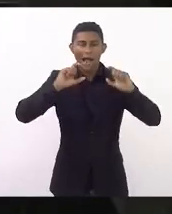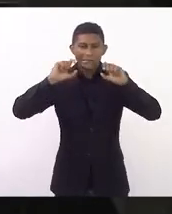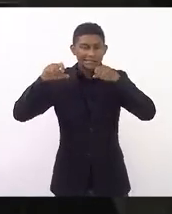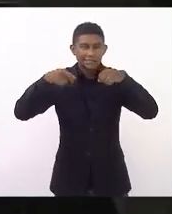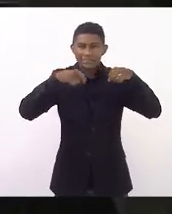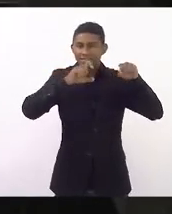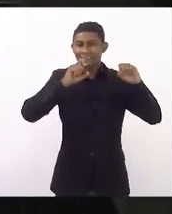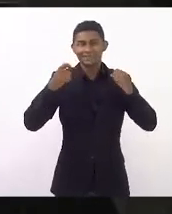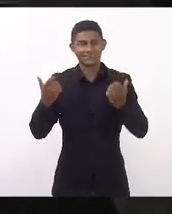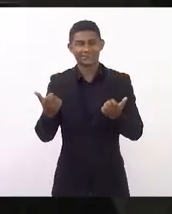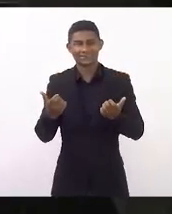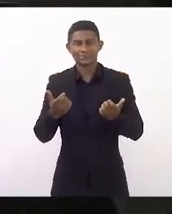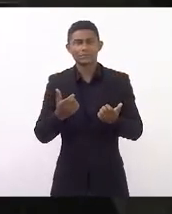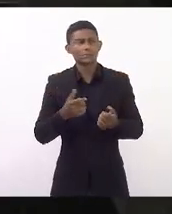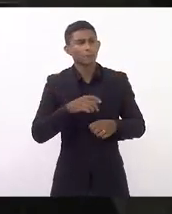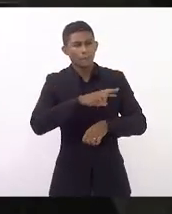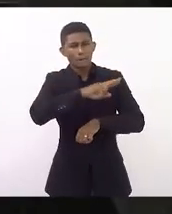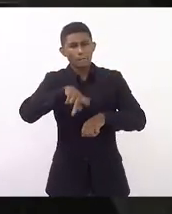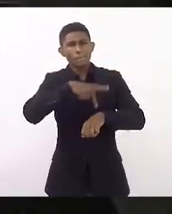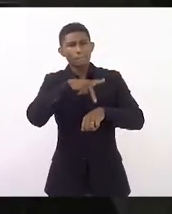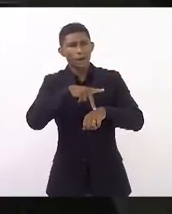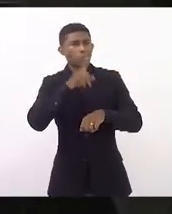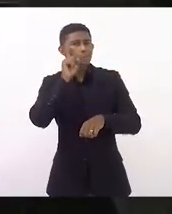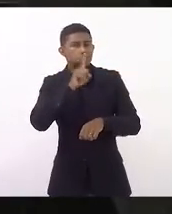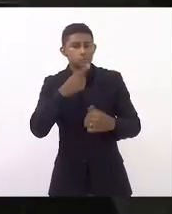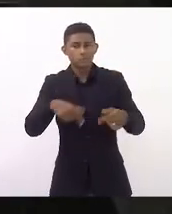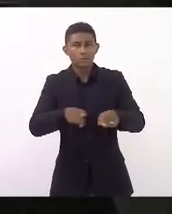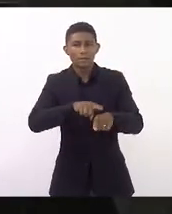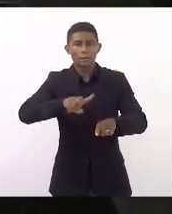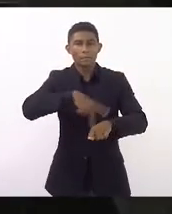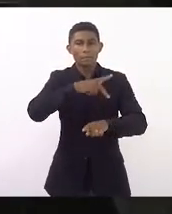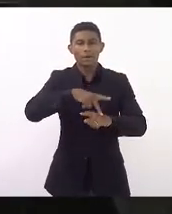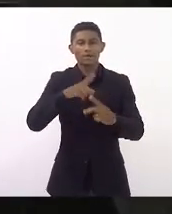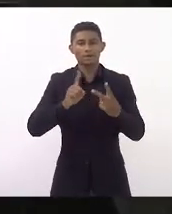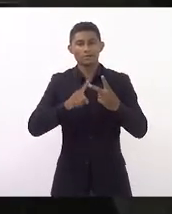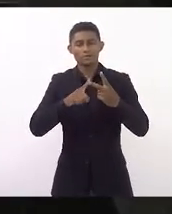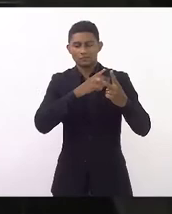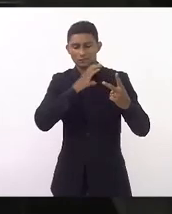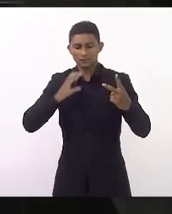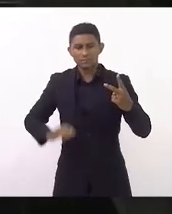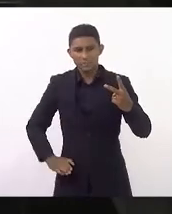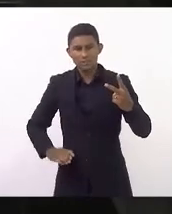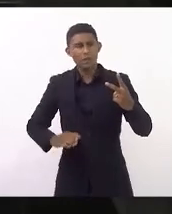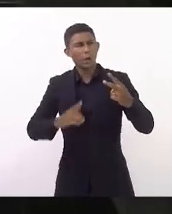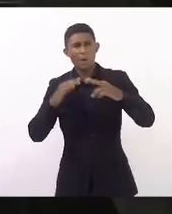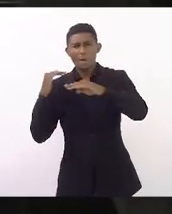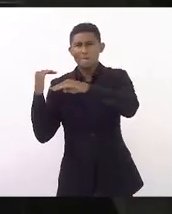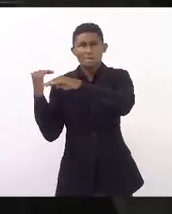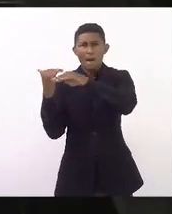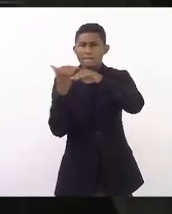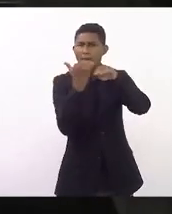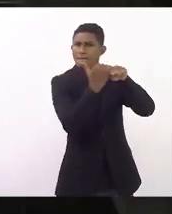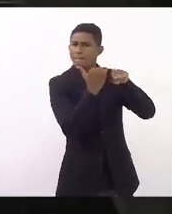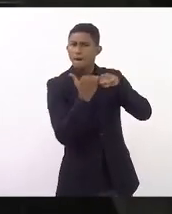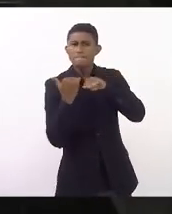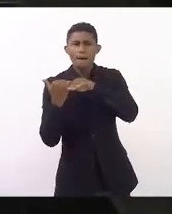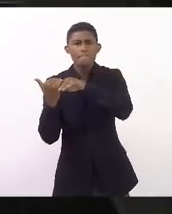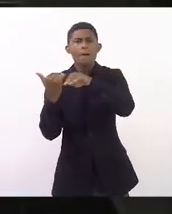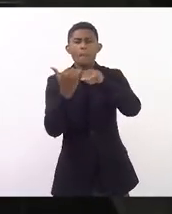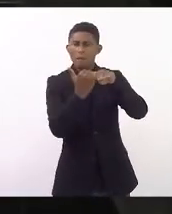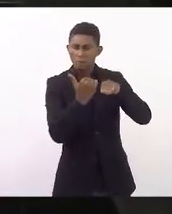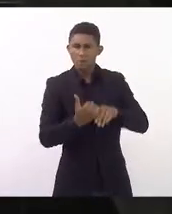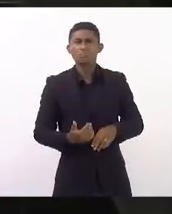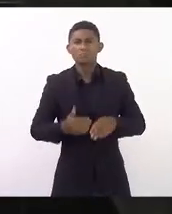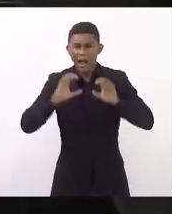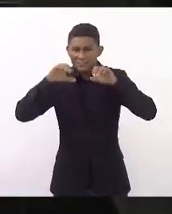passo com os Estados Unidos e com a China, concorre cabeça com cabeça entre aqueles países que exportam milho em larga escala para